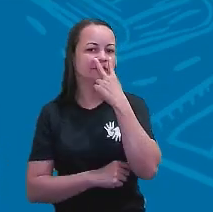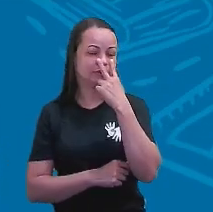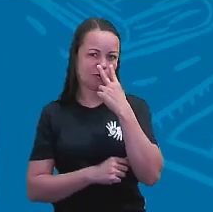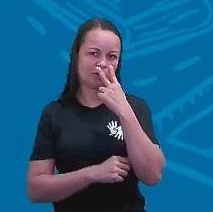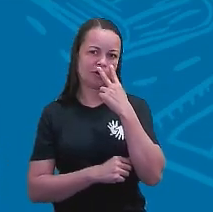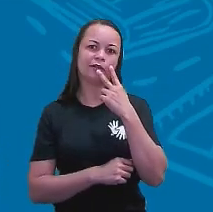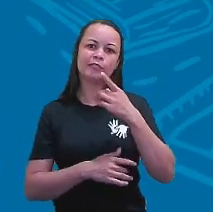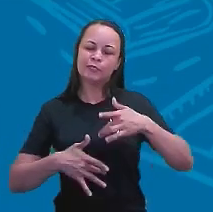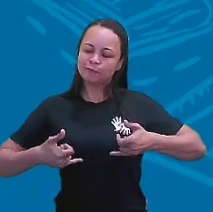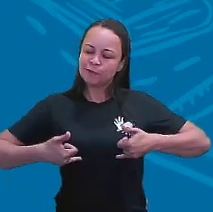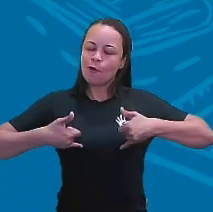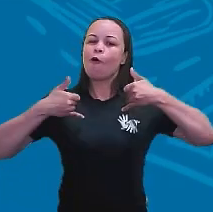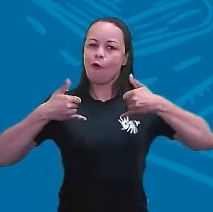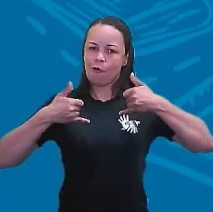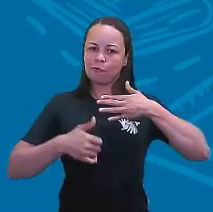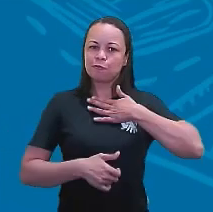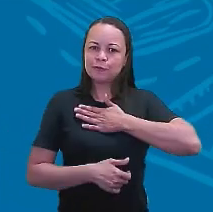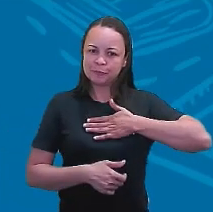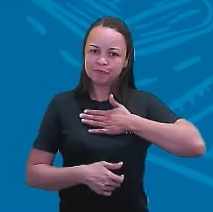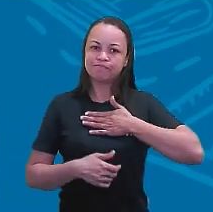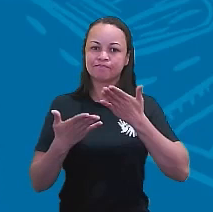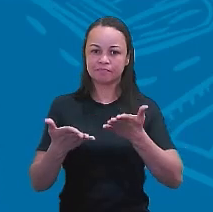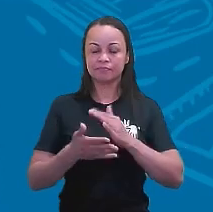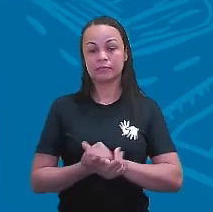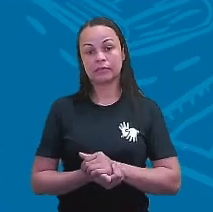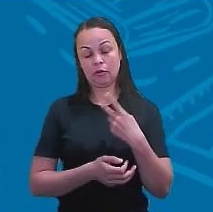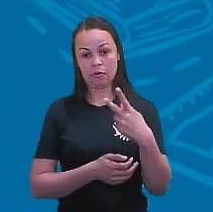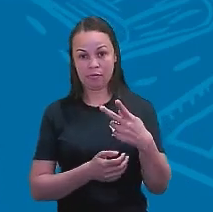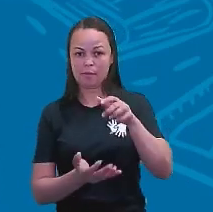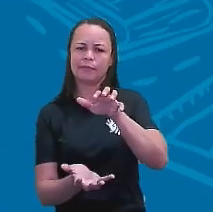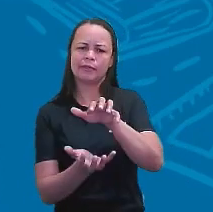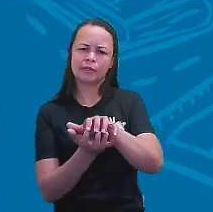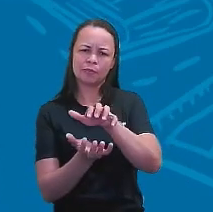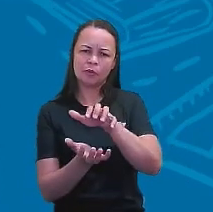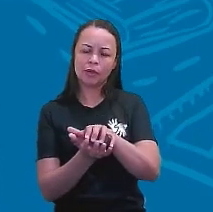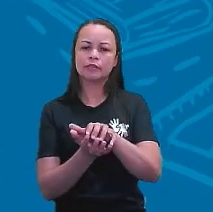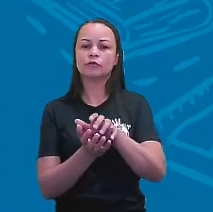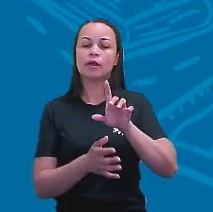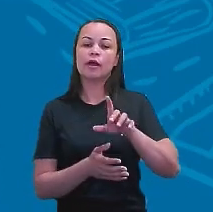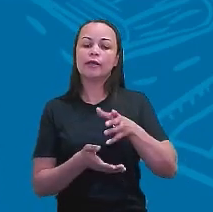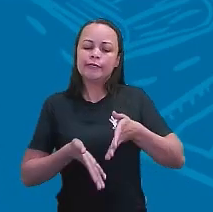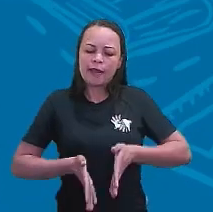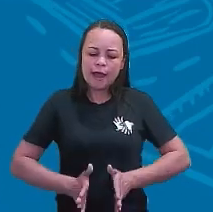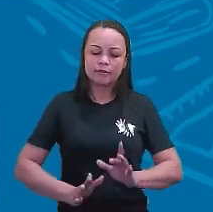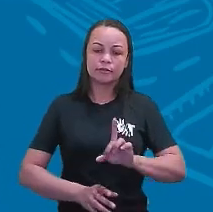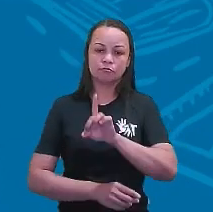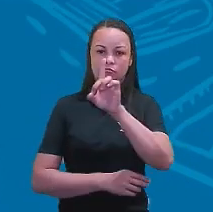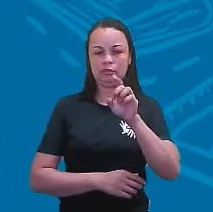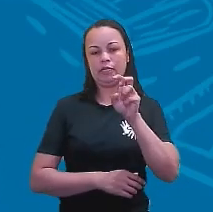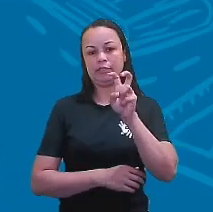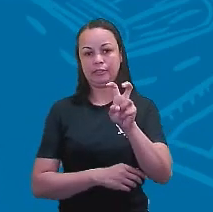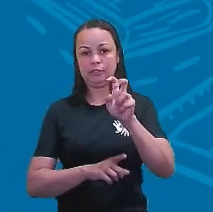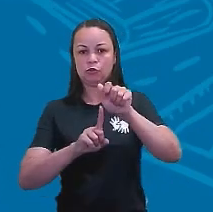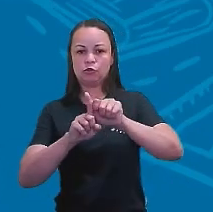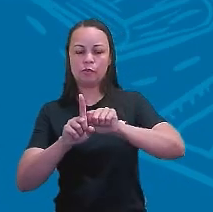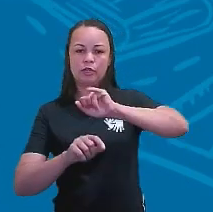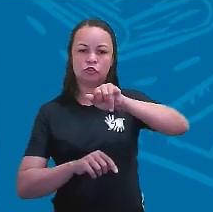Orgulho imenso. E é pernambucano e nasceu no dia 5 de julho